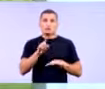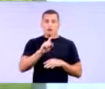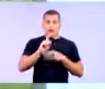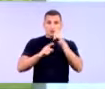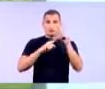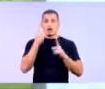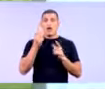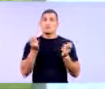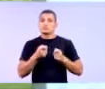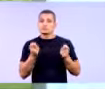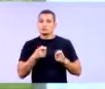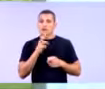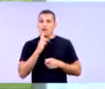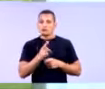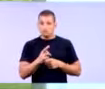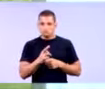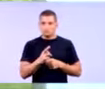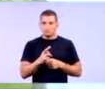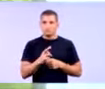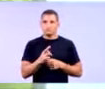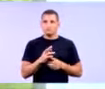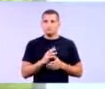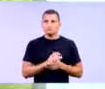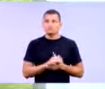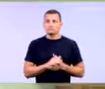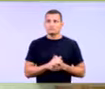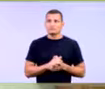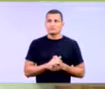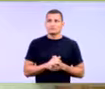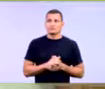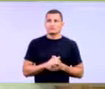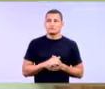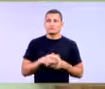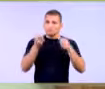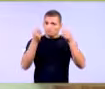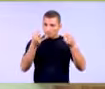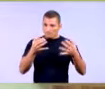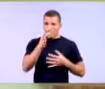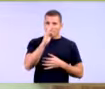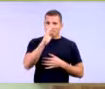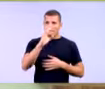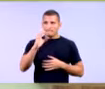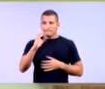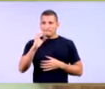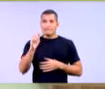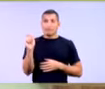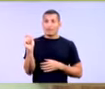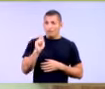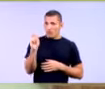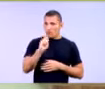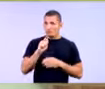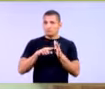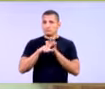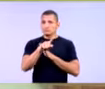Imaginar possíveis respostas. Falando em TCC, a Ariquemes está perguntando,